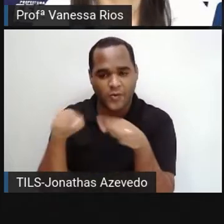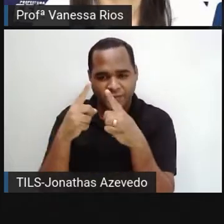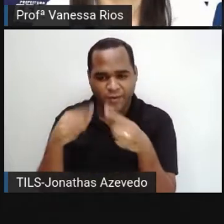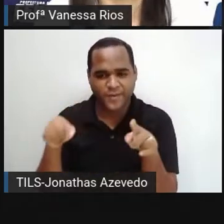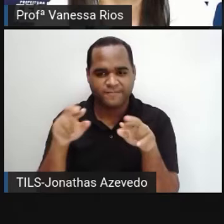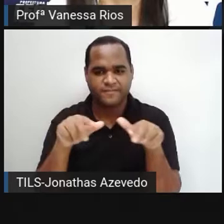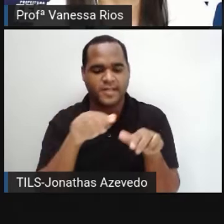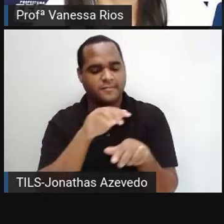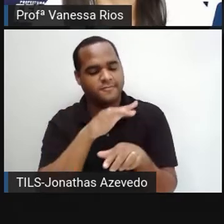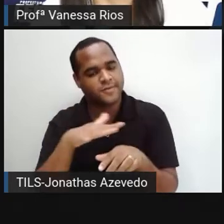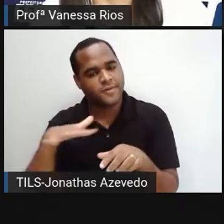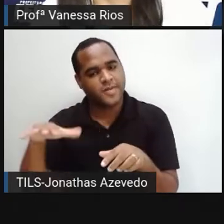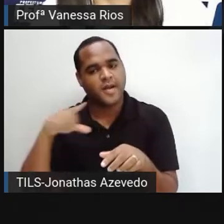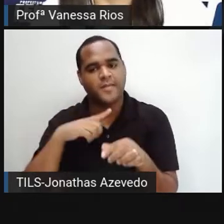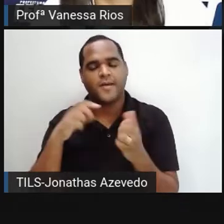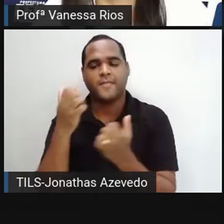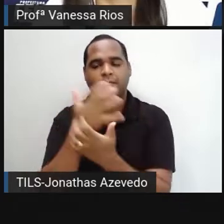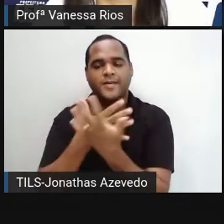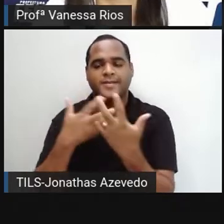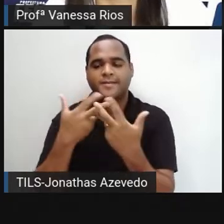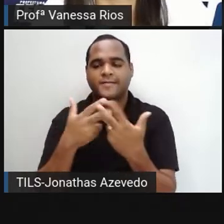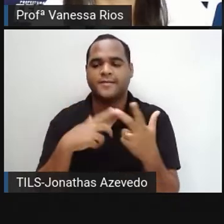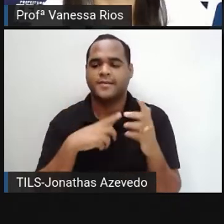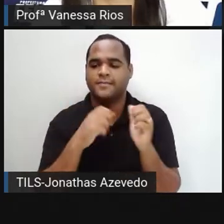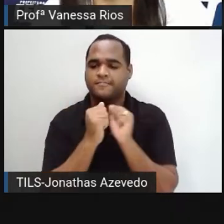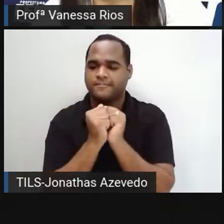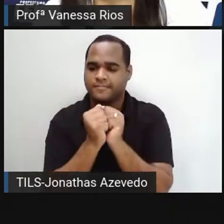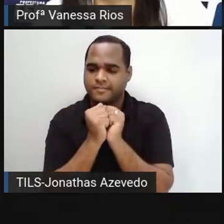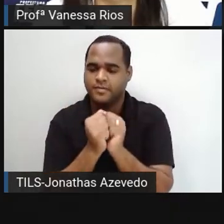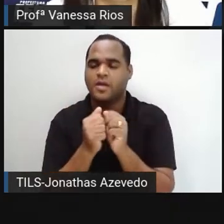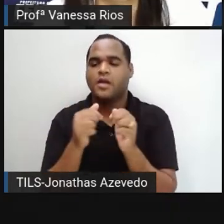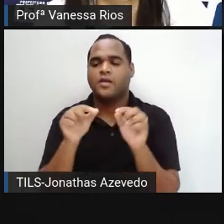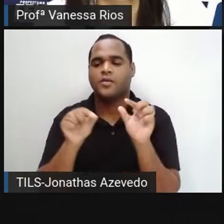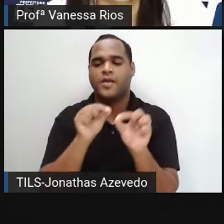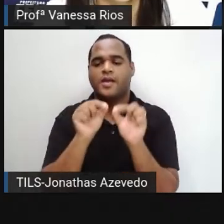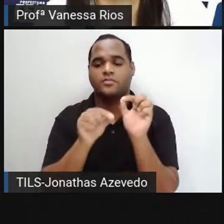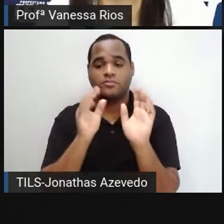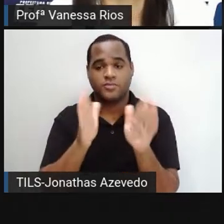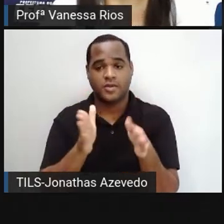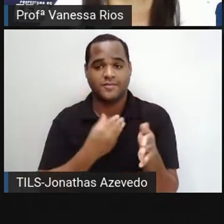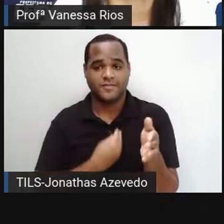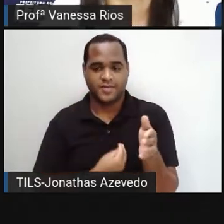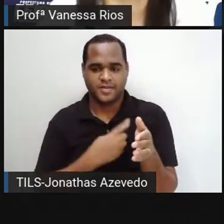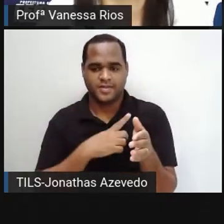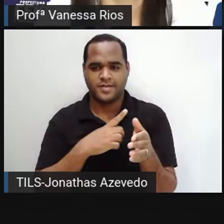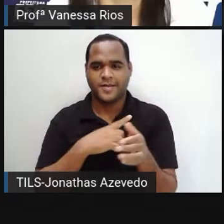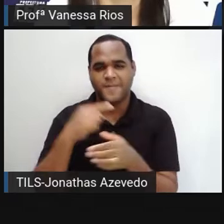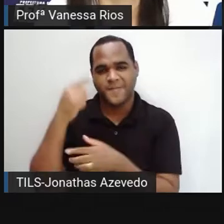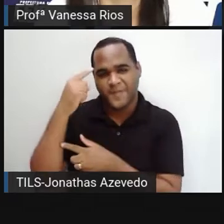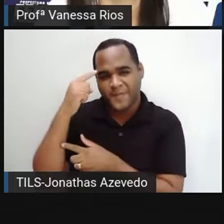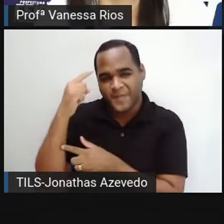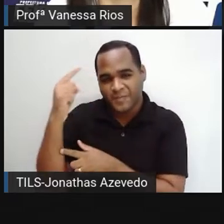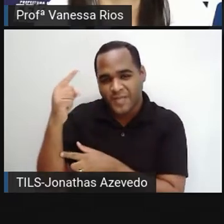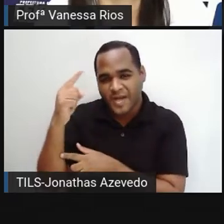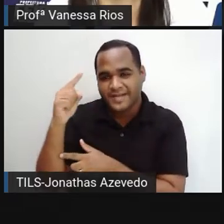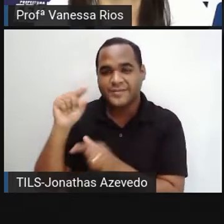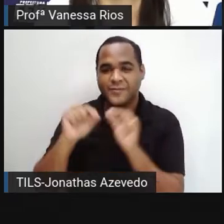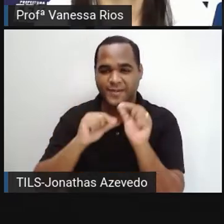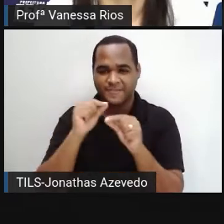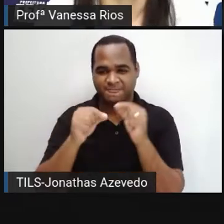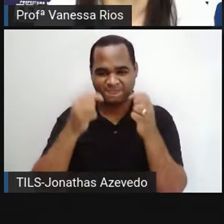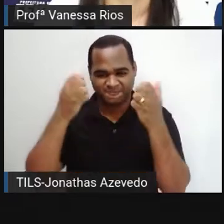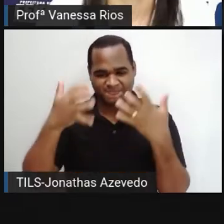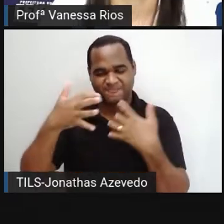aí acompanhamentos, inclusive, de músicas já existentes, né? A intenção em mostrar essas dicas aí para